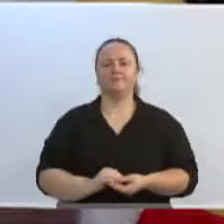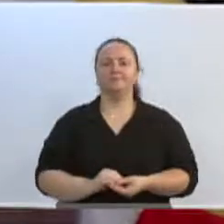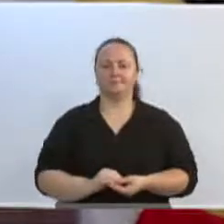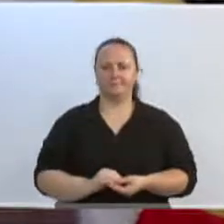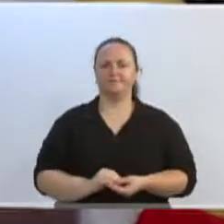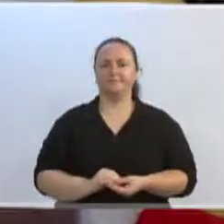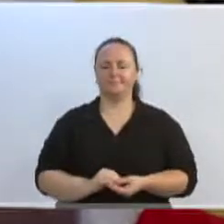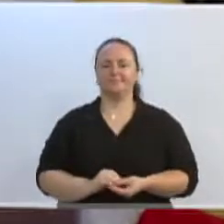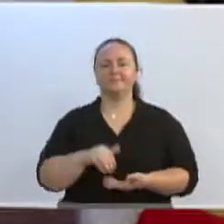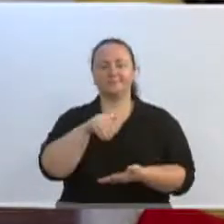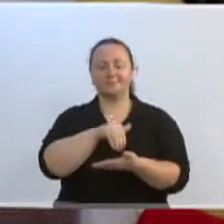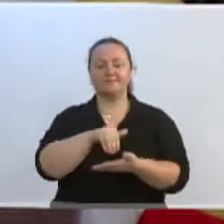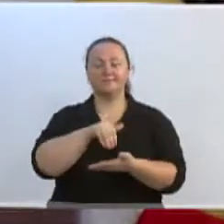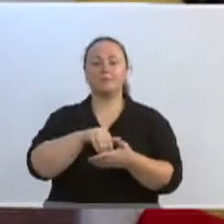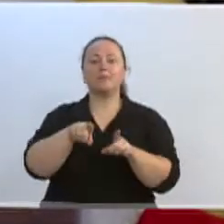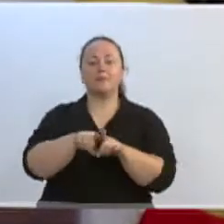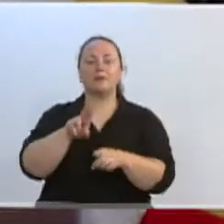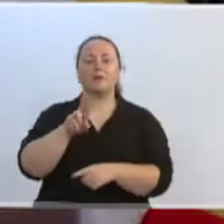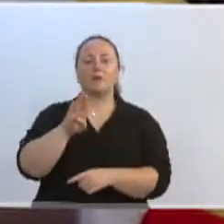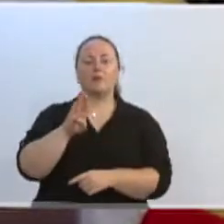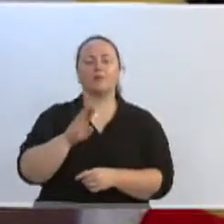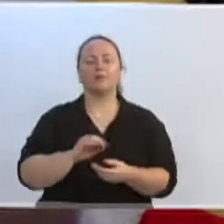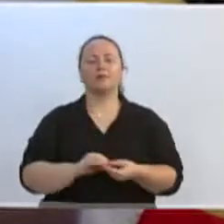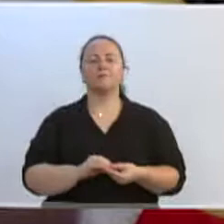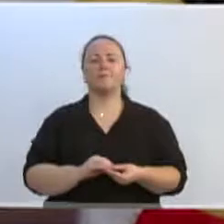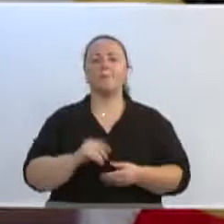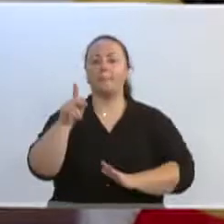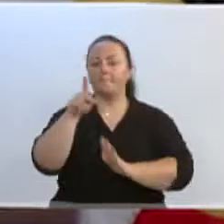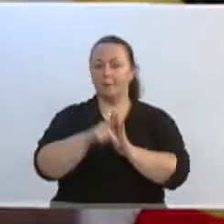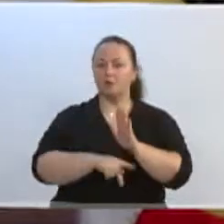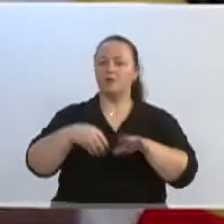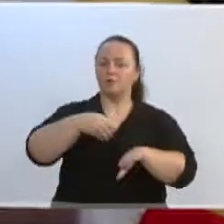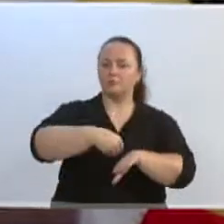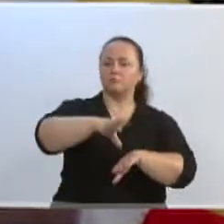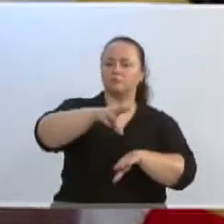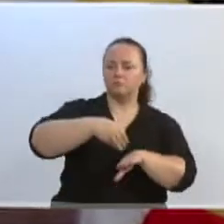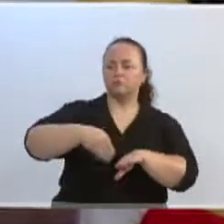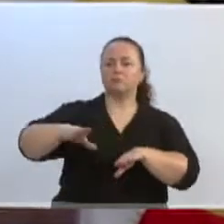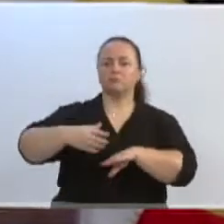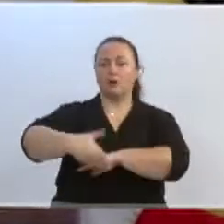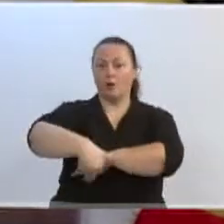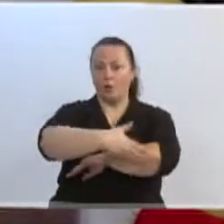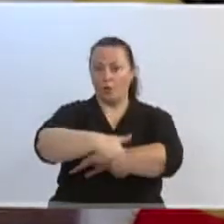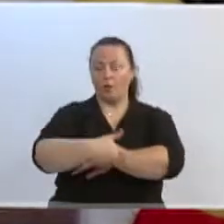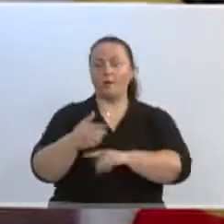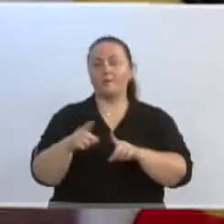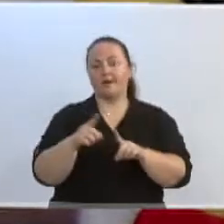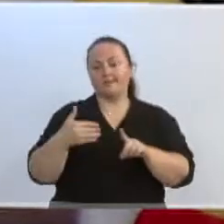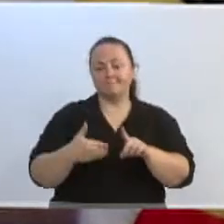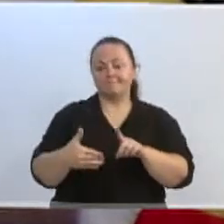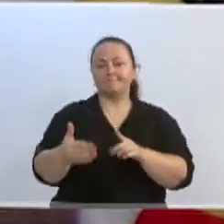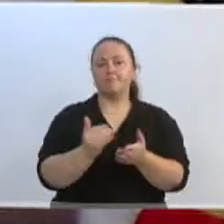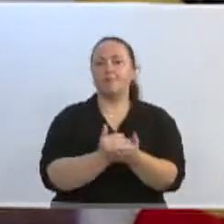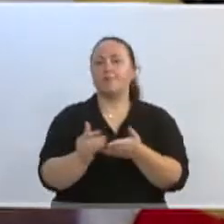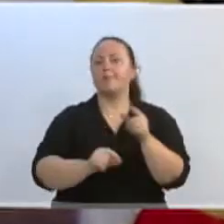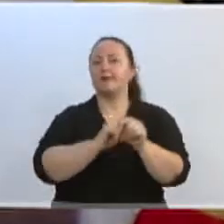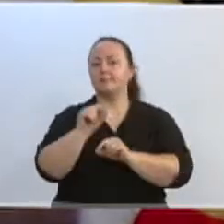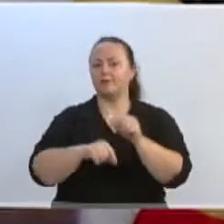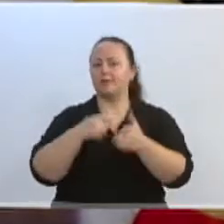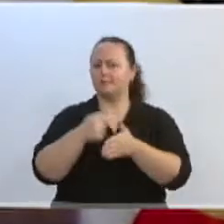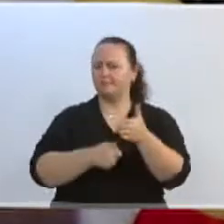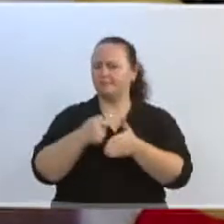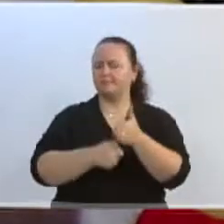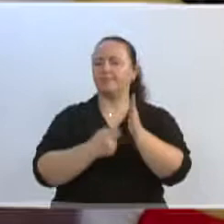secretaria de obras também levou é os projetos já concluídos das vias agora é a luta de de colocar em